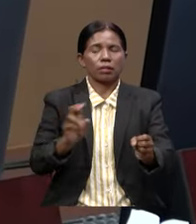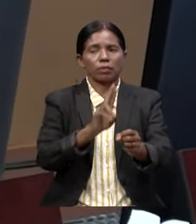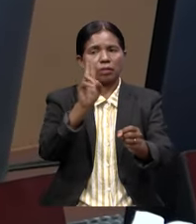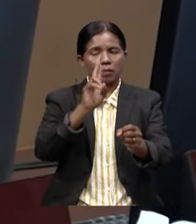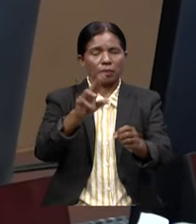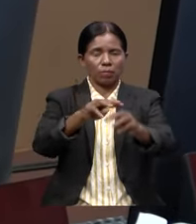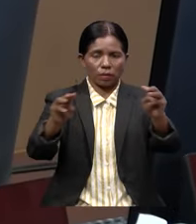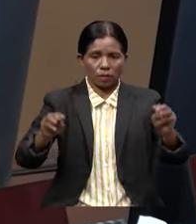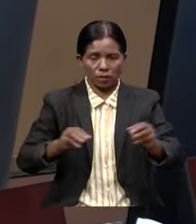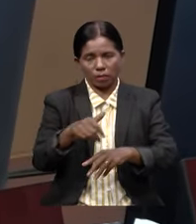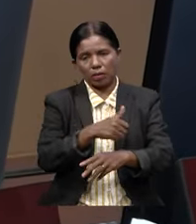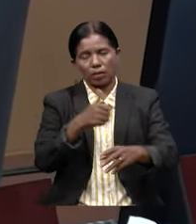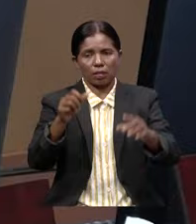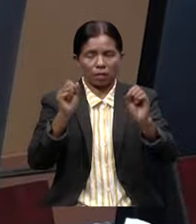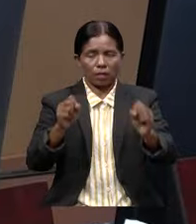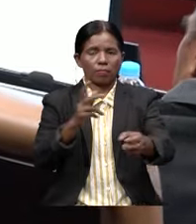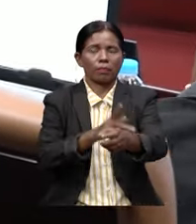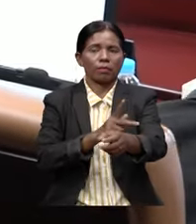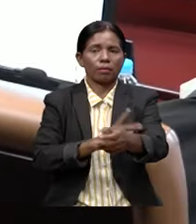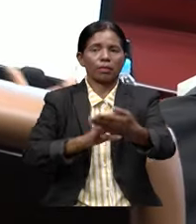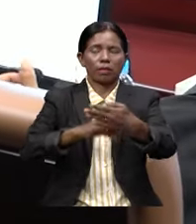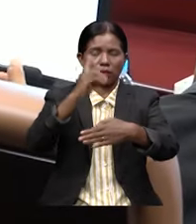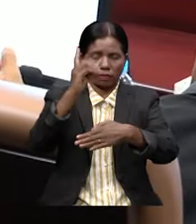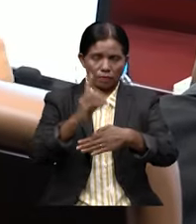moça em município Ciracelo, a TUNUNE promove